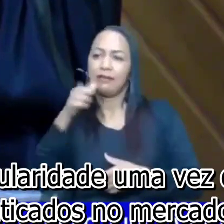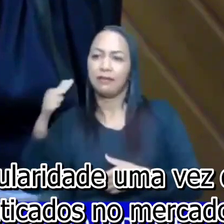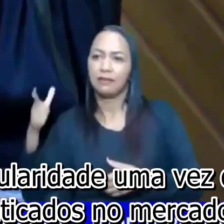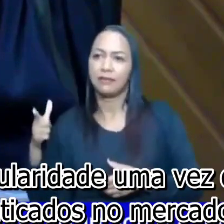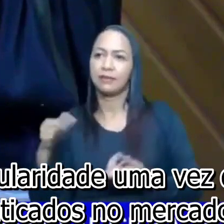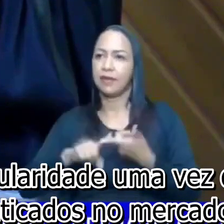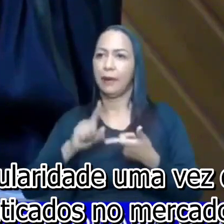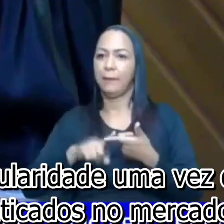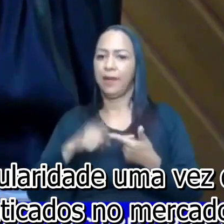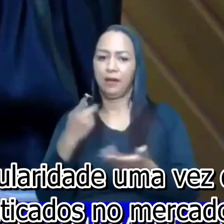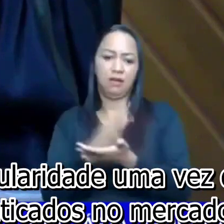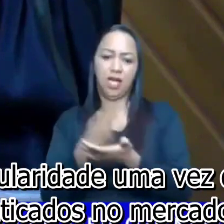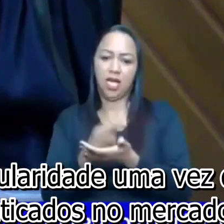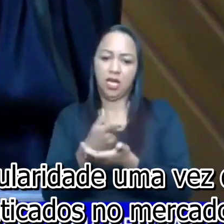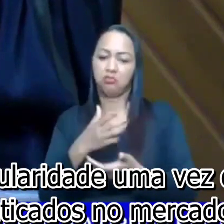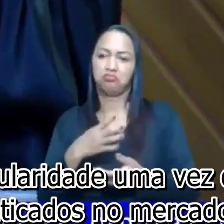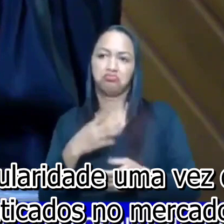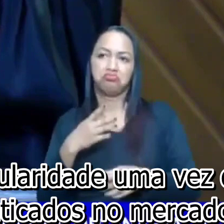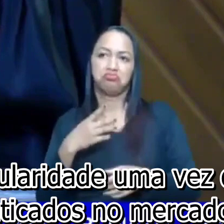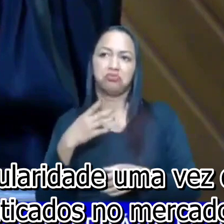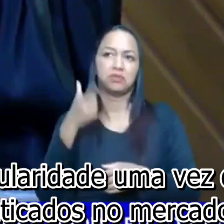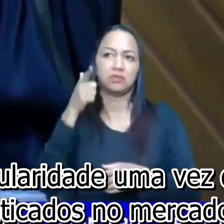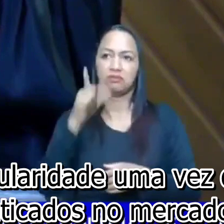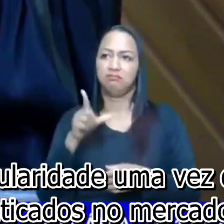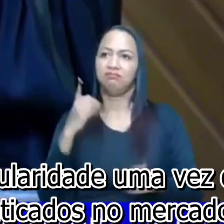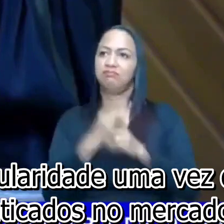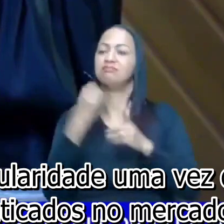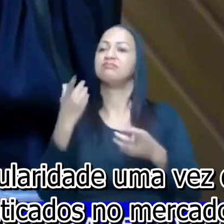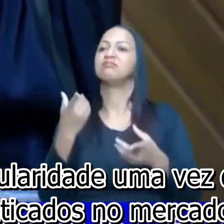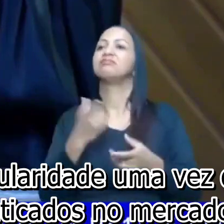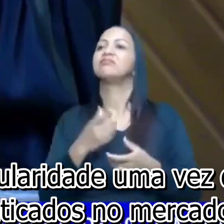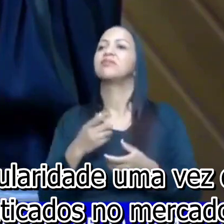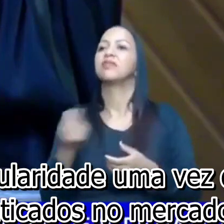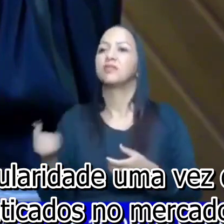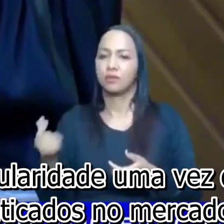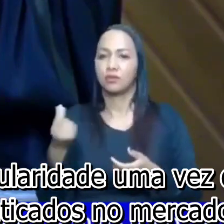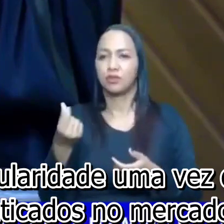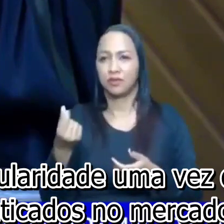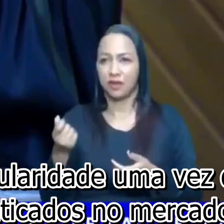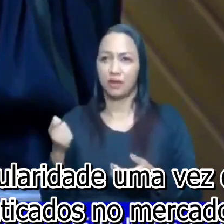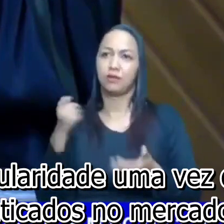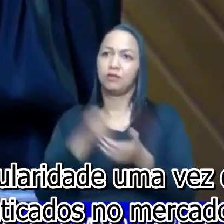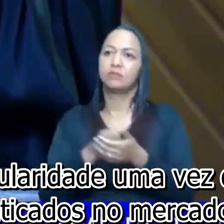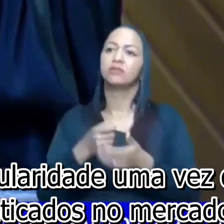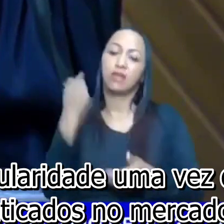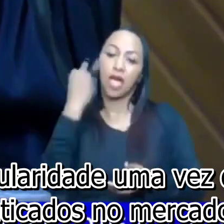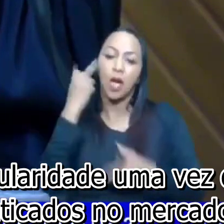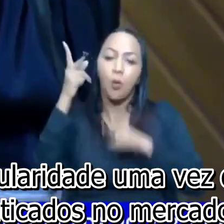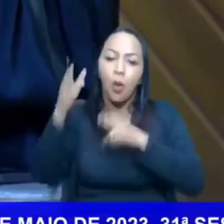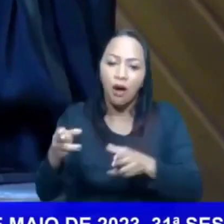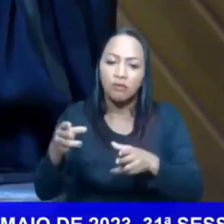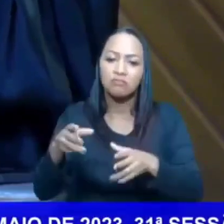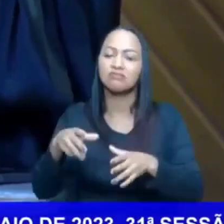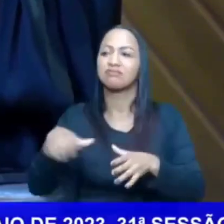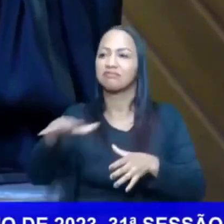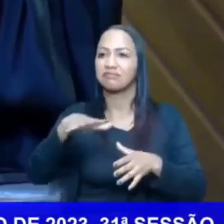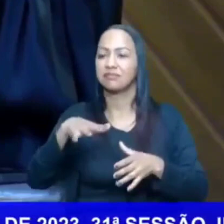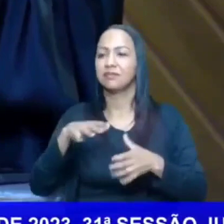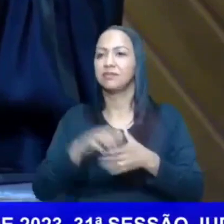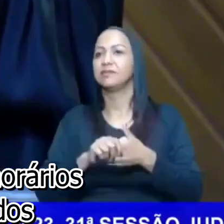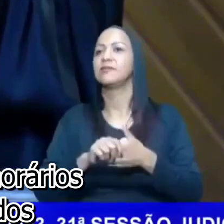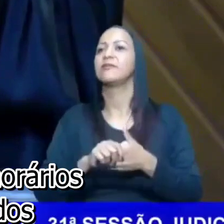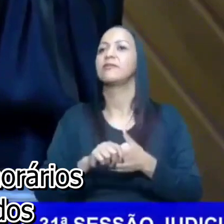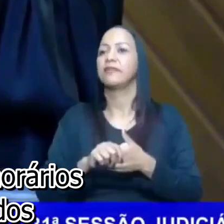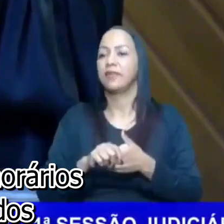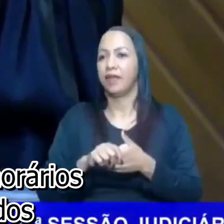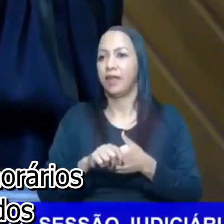vislumbro qualquer irregularidade, uma vez que os valores não guardam qualquer disparidade com os praticados no mercado. Ainda que se alegue